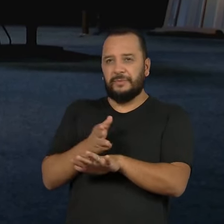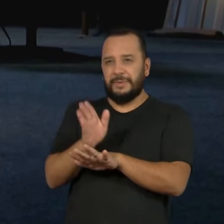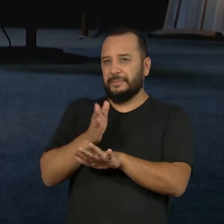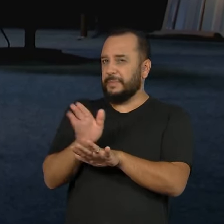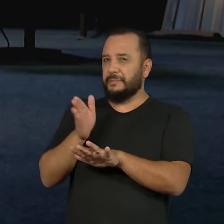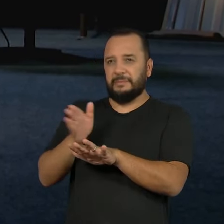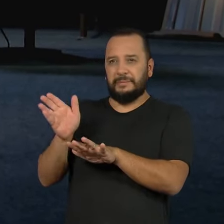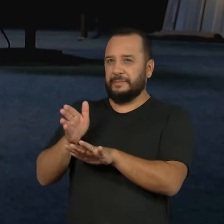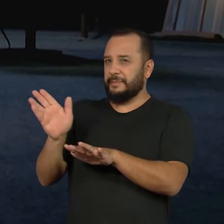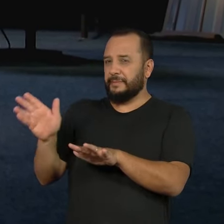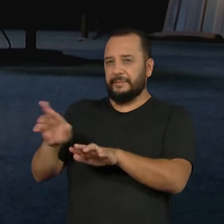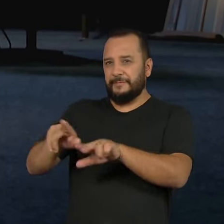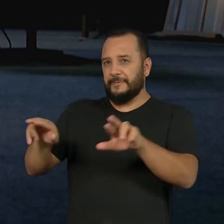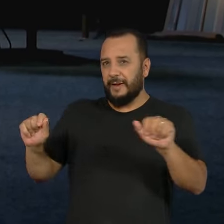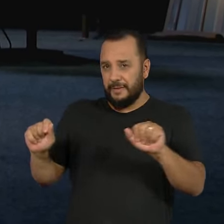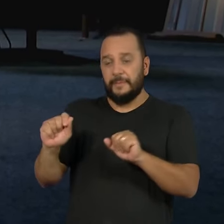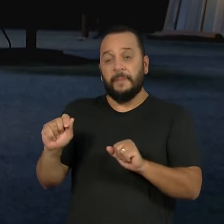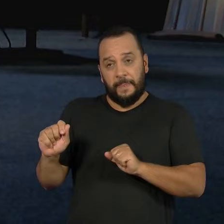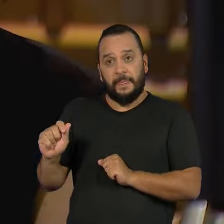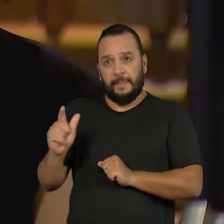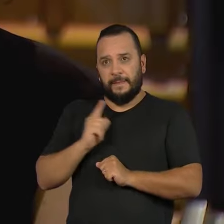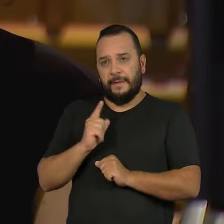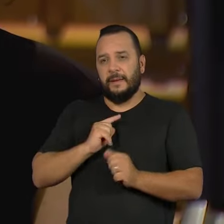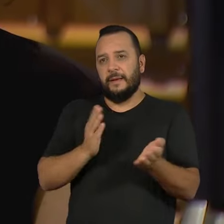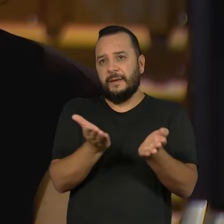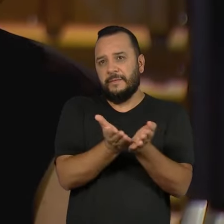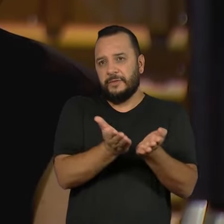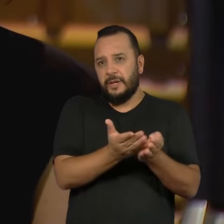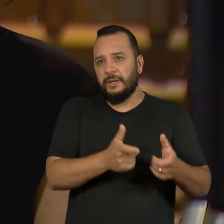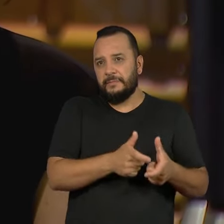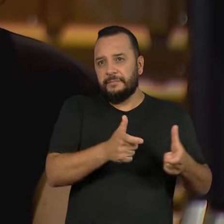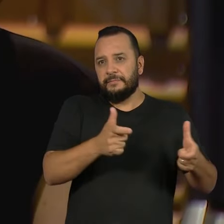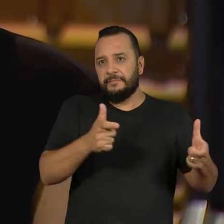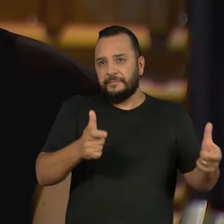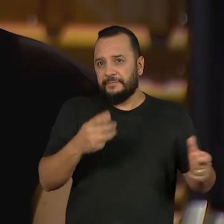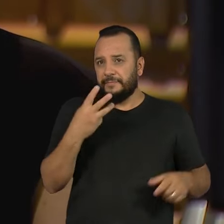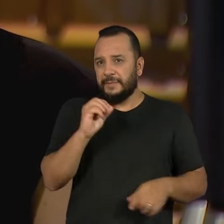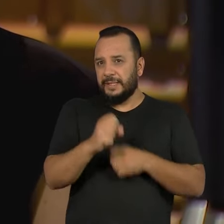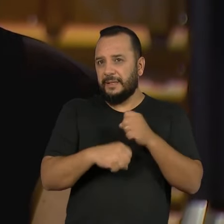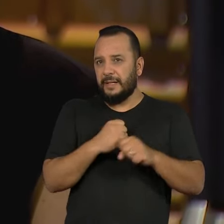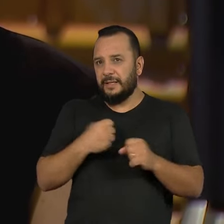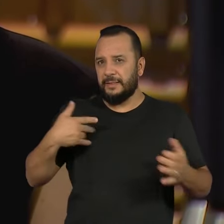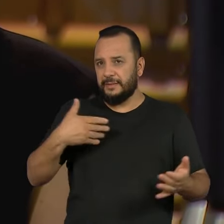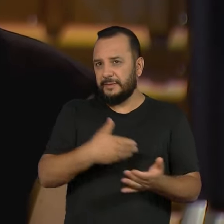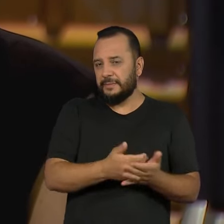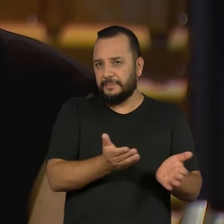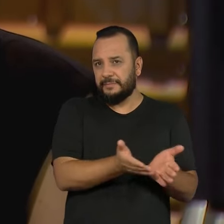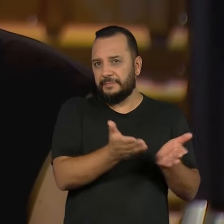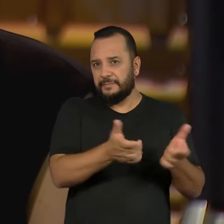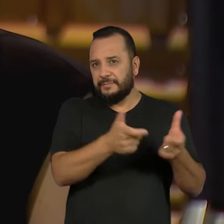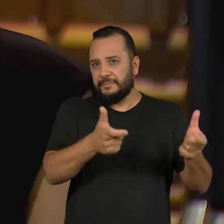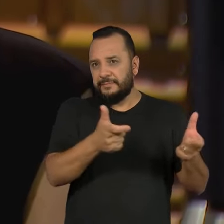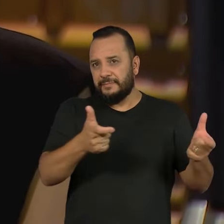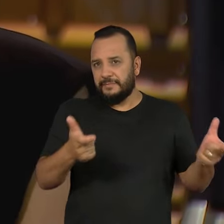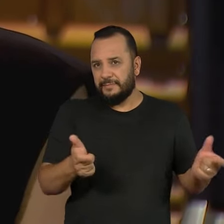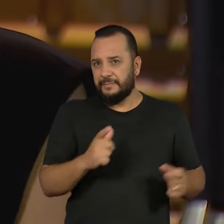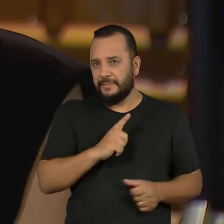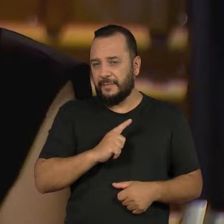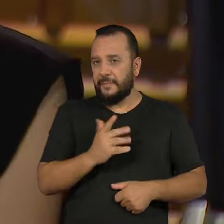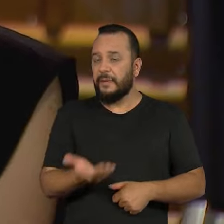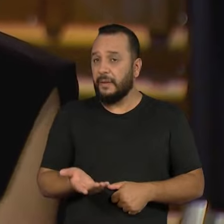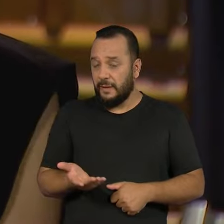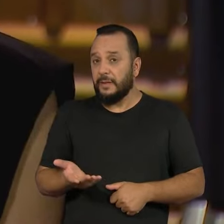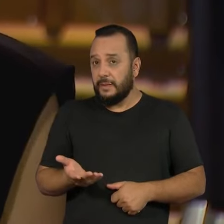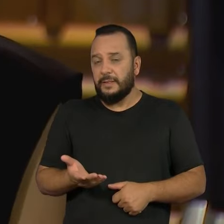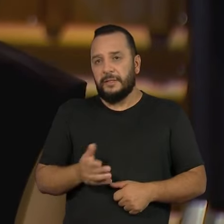único fator então a gente tá olhando um crescimento da população eh evangélica no Brasil nos últimos 30 anos de uma de uma de um de um